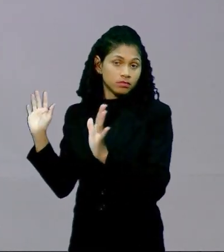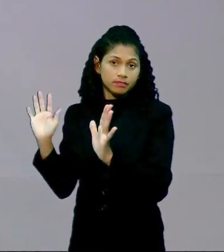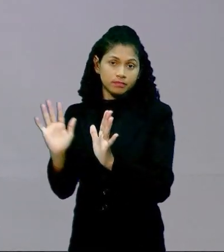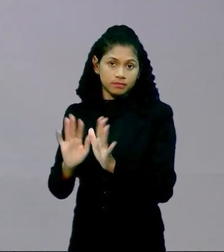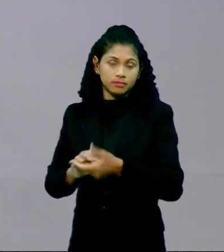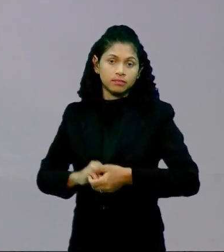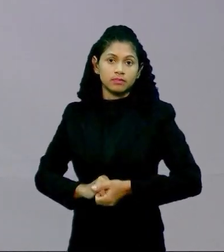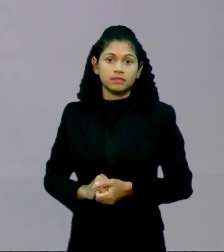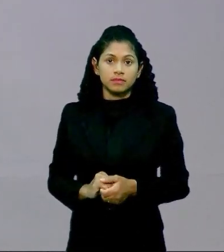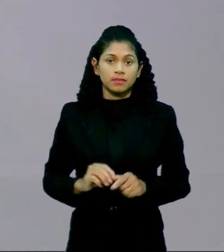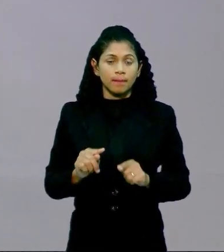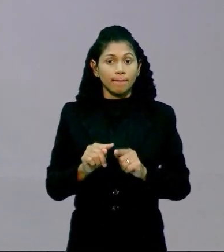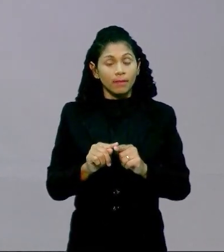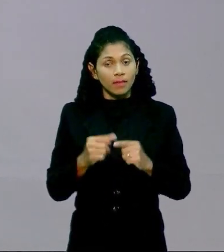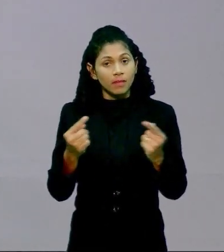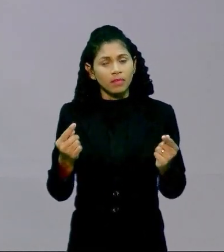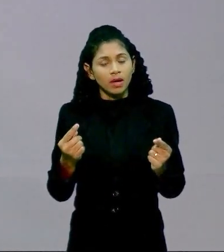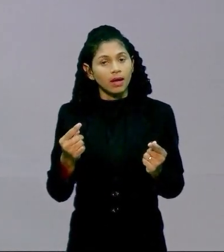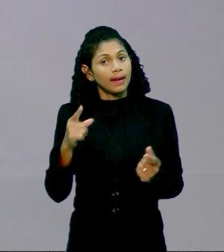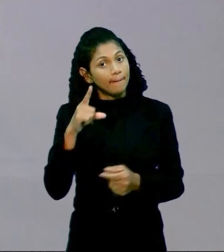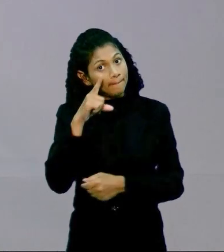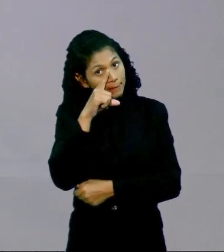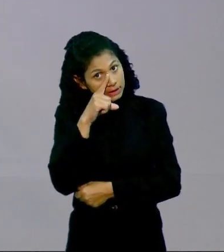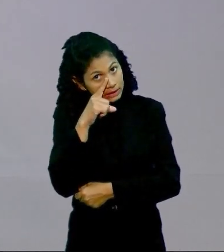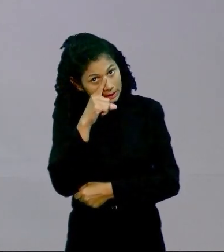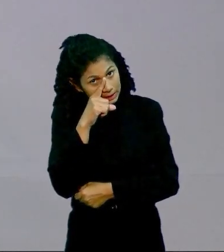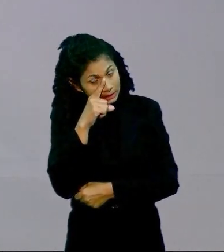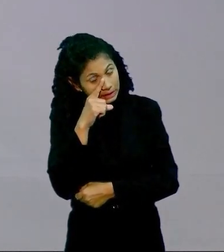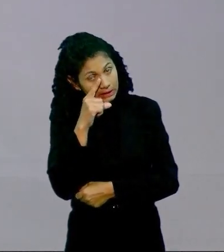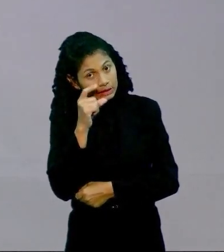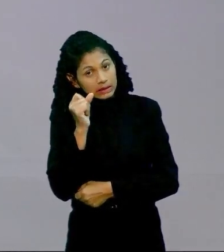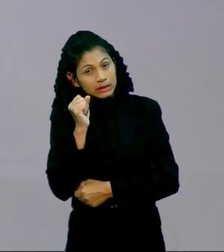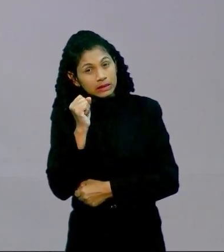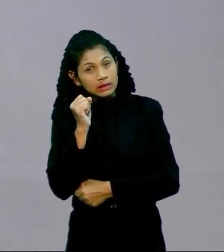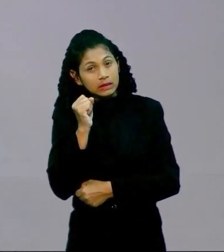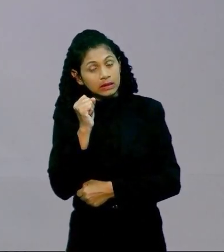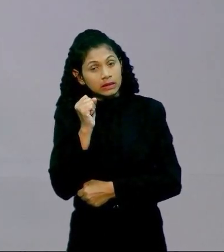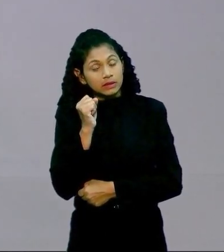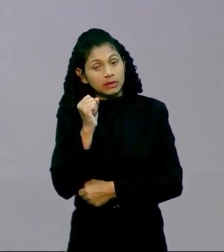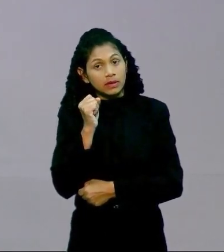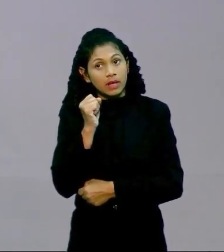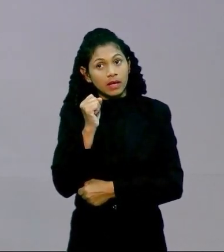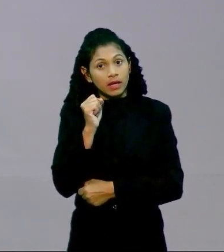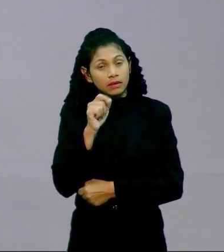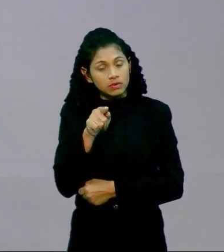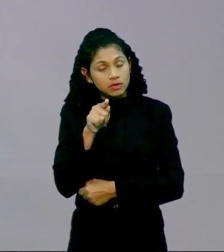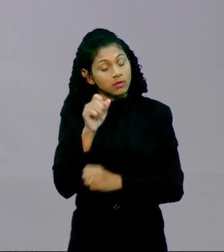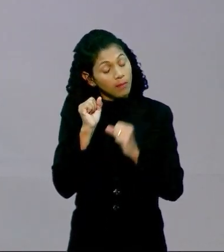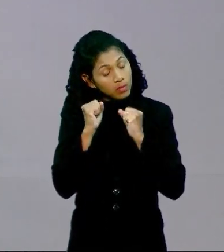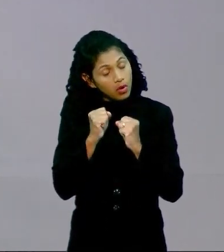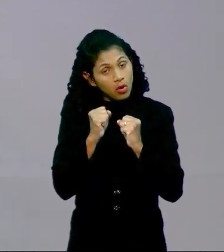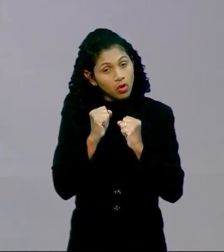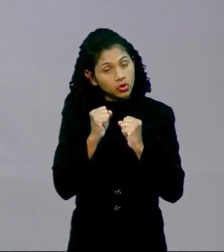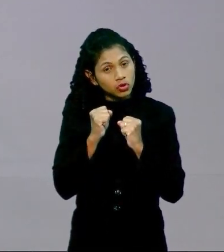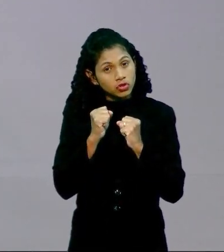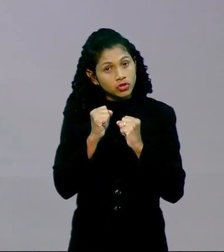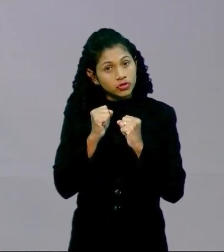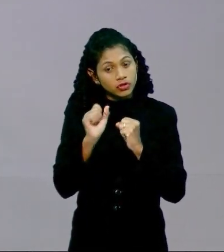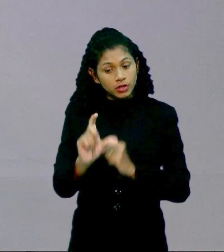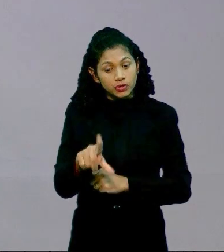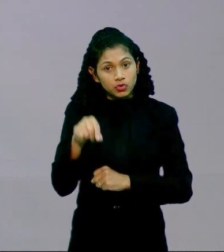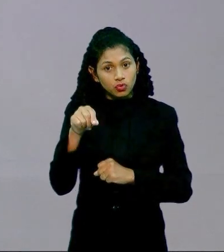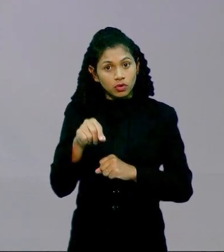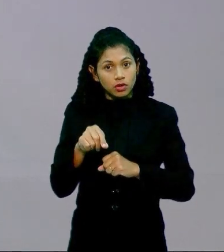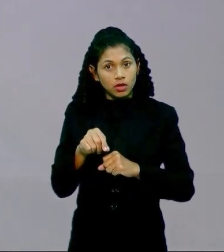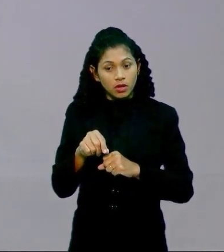início junto com o tema. Mas isso é perigoso, galera. Por que eu digo que é perigoso? Porque se você não tiver um domínio, né, total do assunto que você